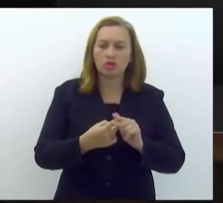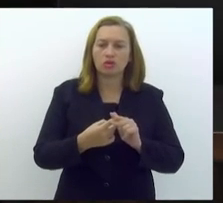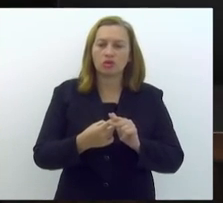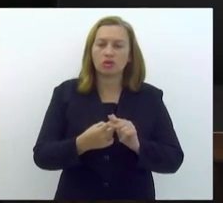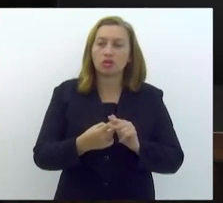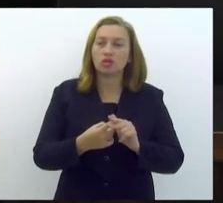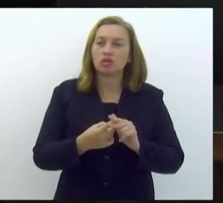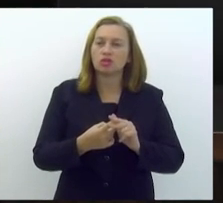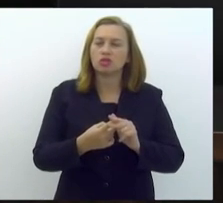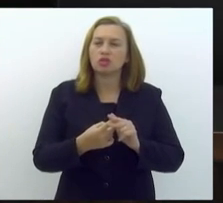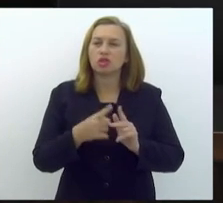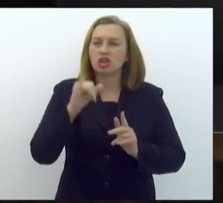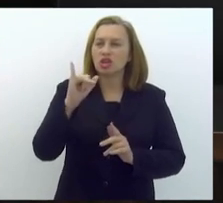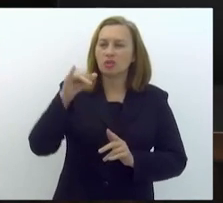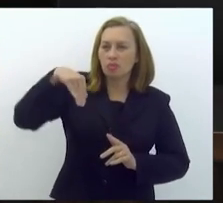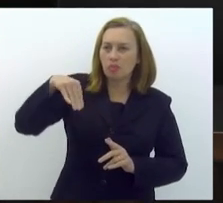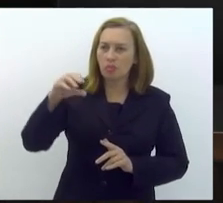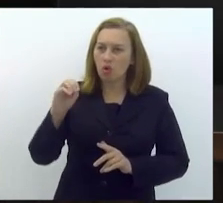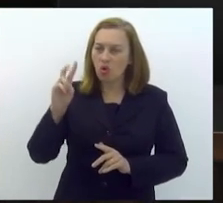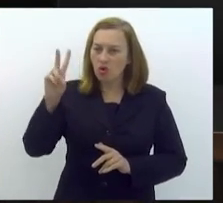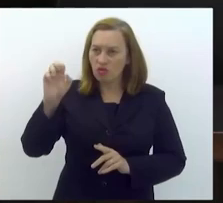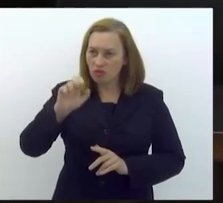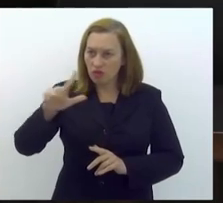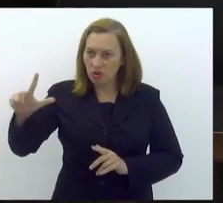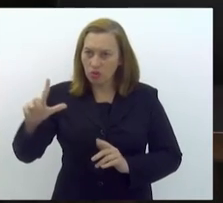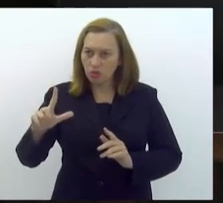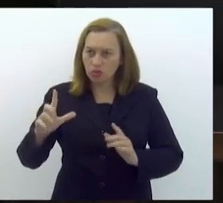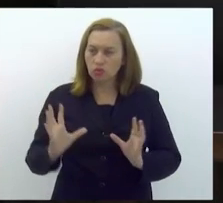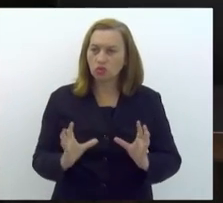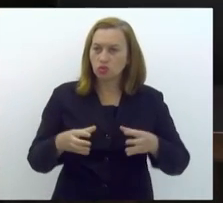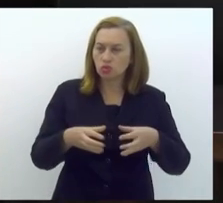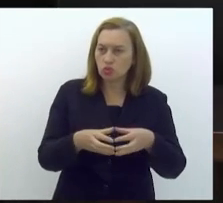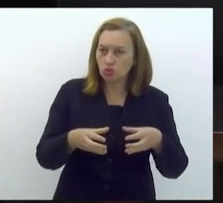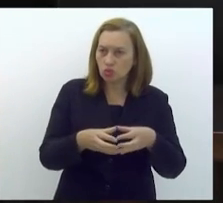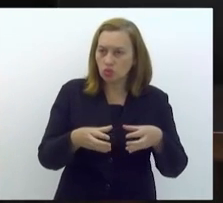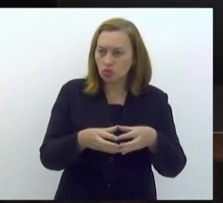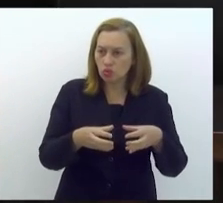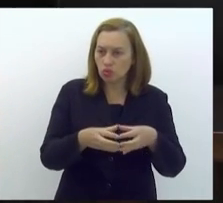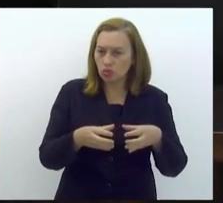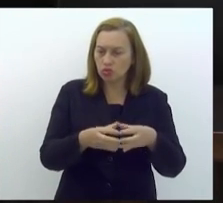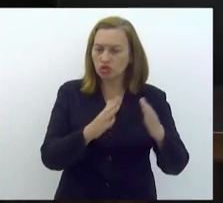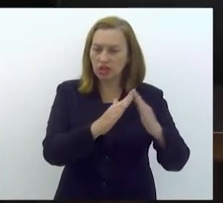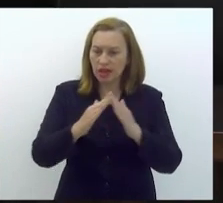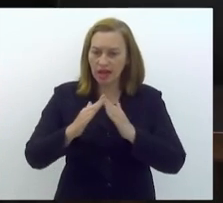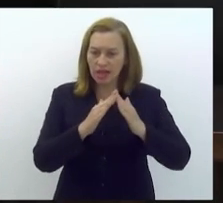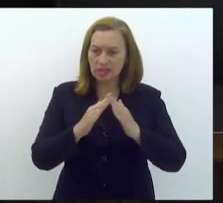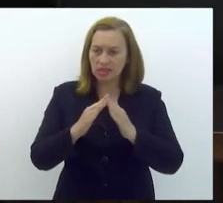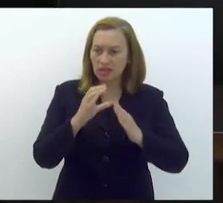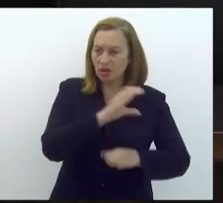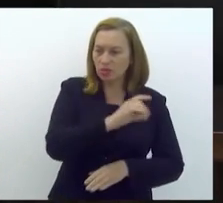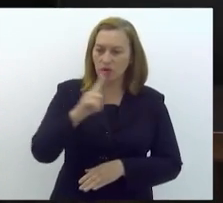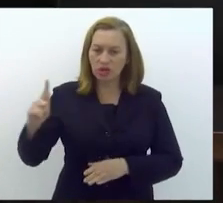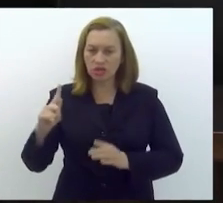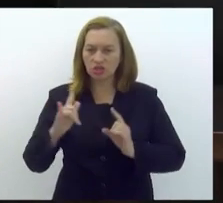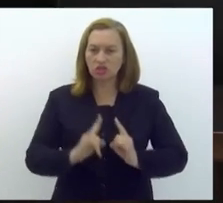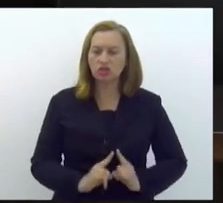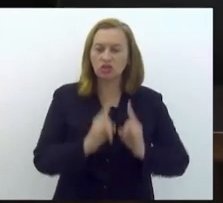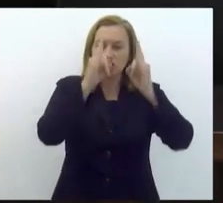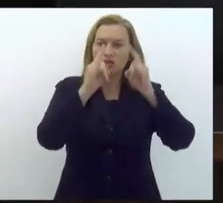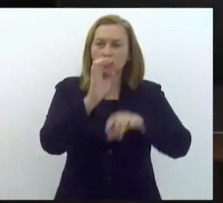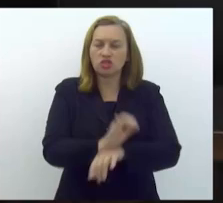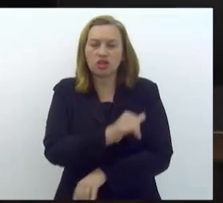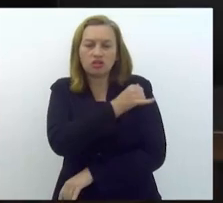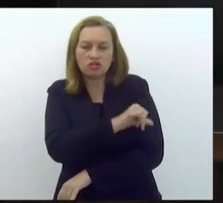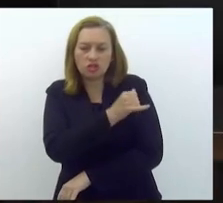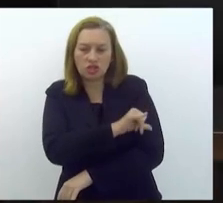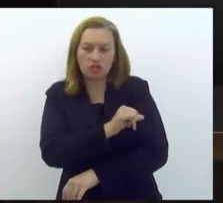dos imóveis localizados no conjunto habitacional Amazonas no Bairro Campo Grande no município do Rio de Janeiro parecida